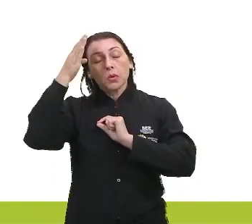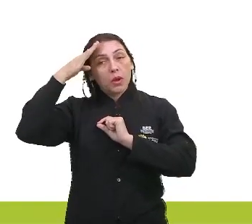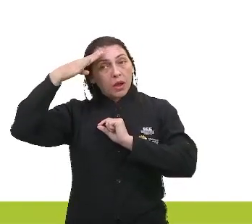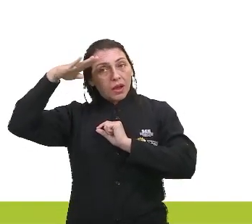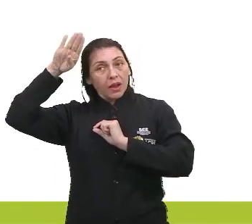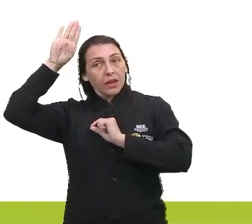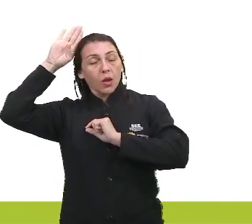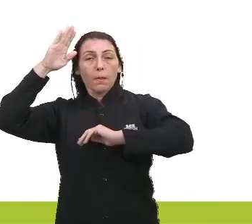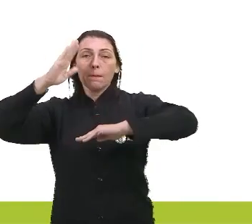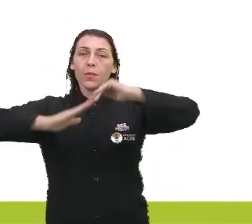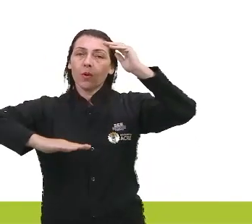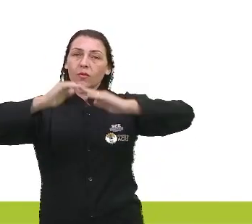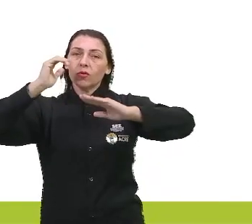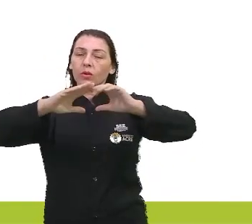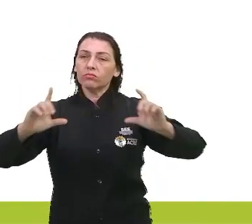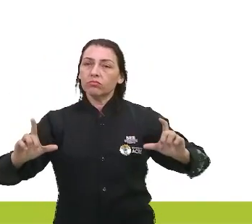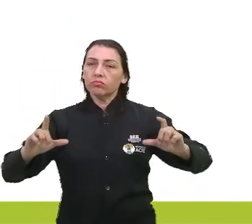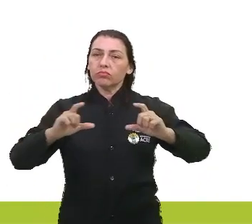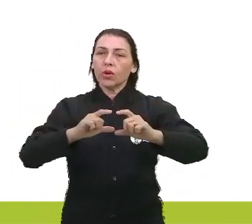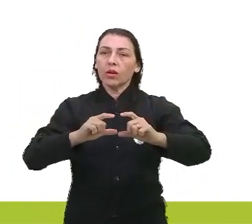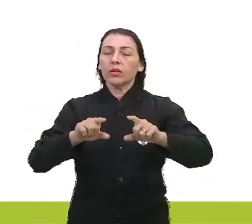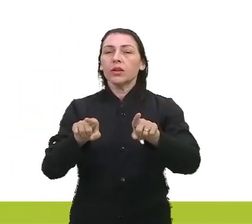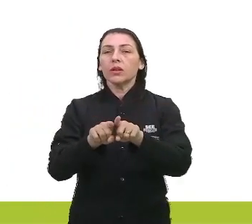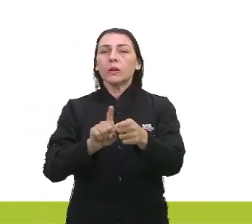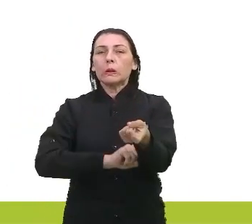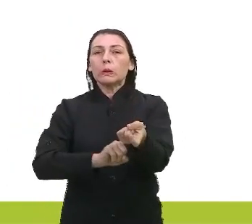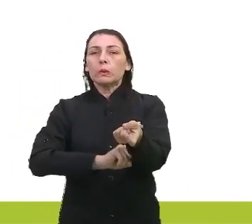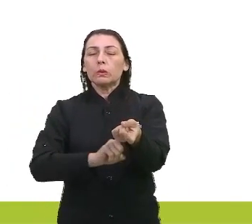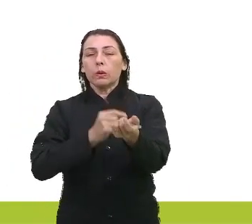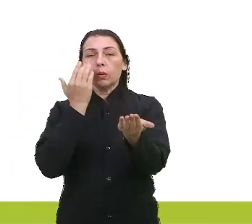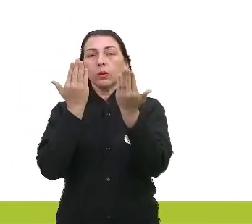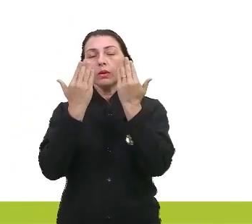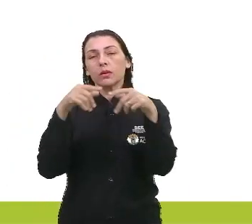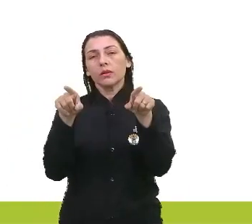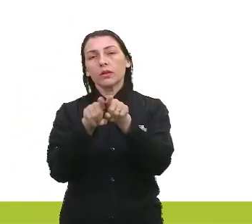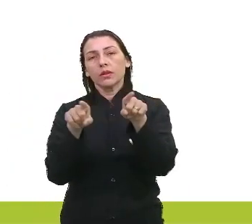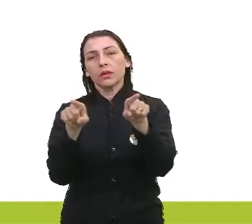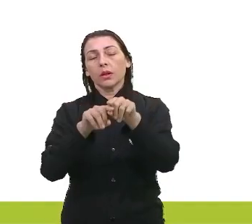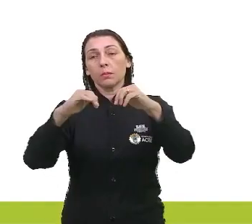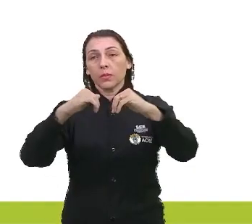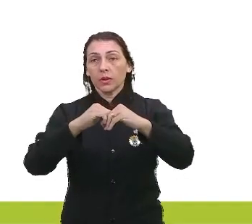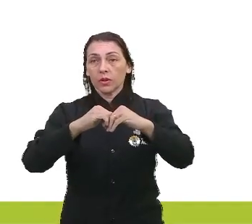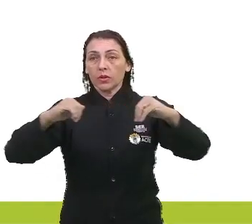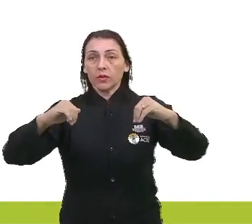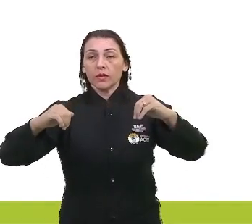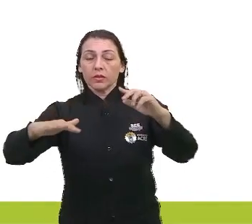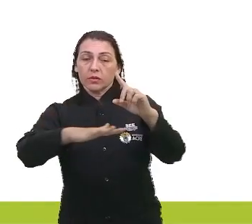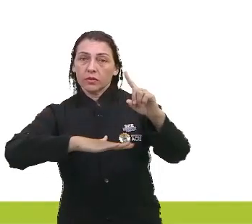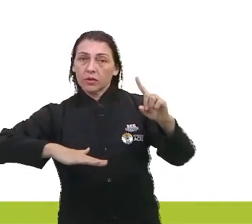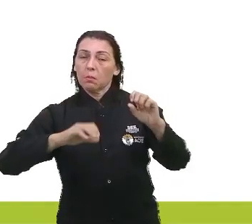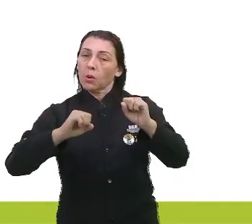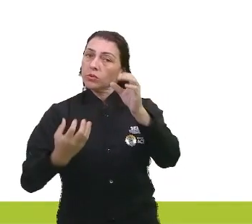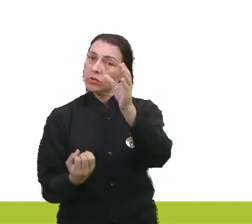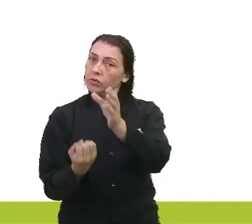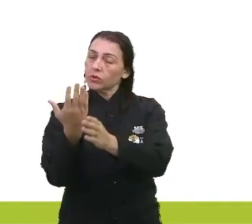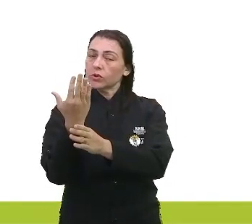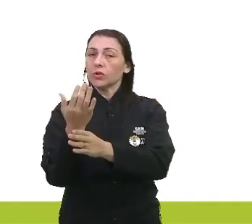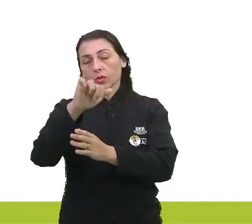ou profissionais reduzidas e angústia psicológica. Além disso, divisões e conflitos sociais podem